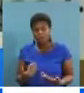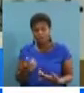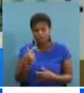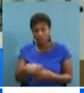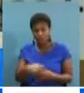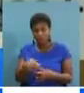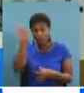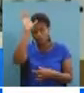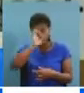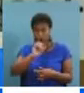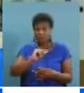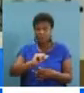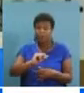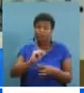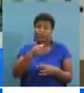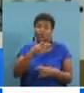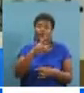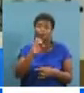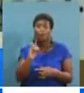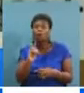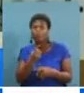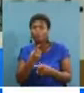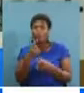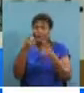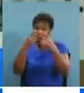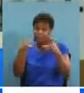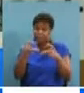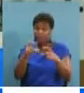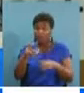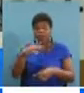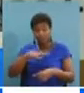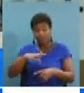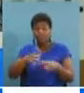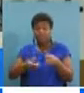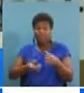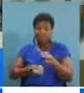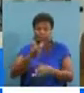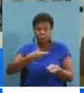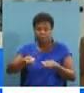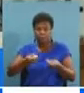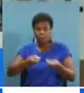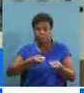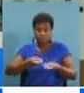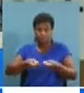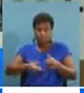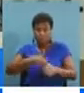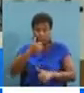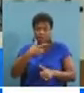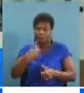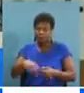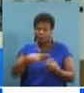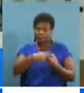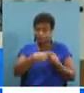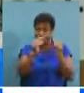vontade, temos um governo que é pró-empresa, que está também determinado em criar o melhor ambiente de negócios, temos parceiros internacionais